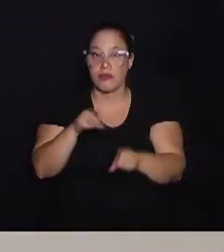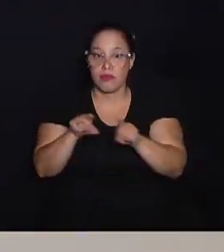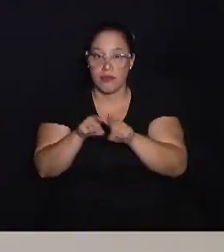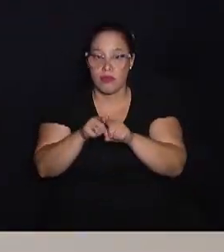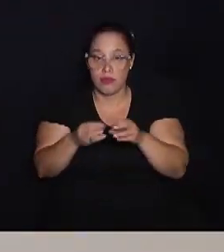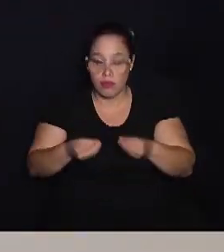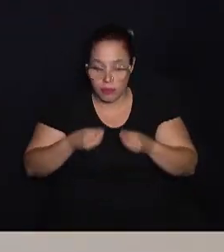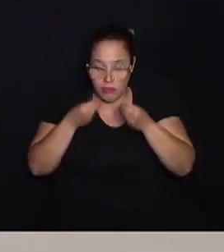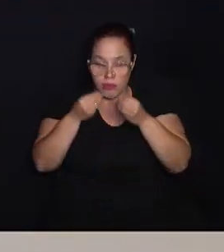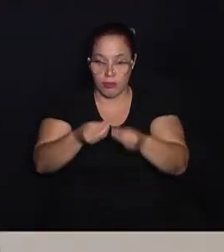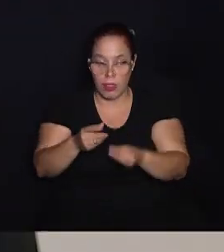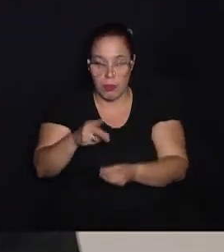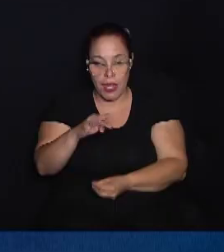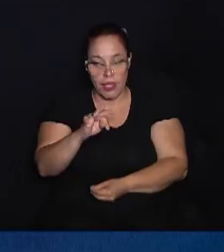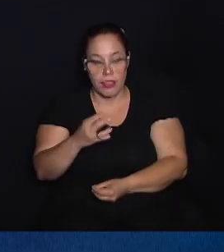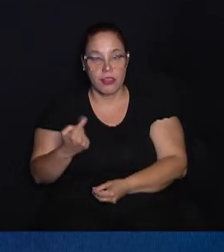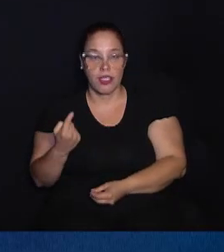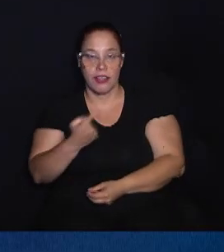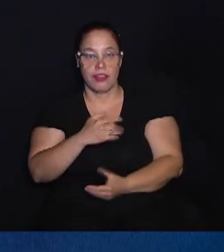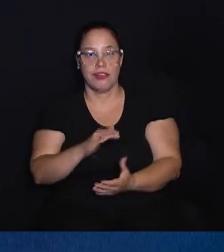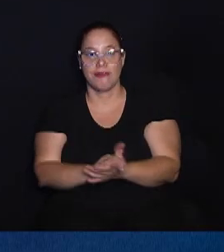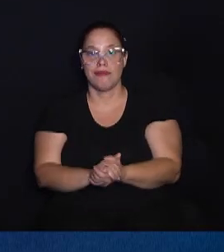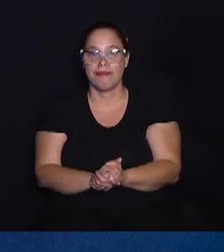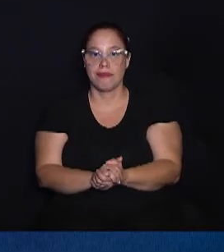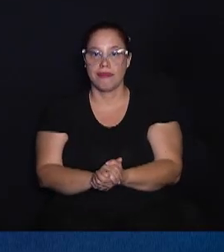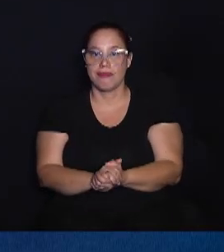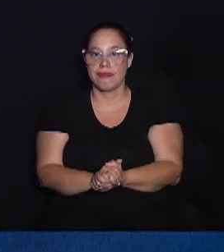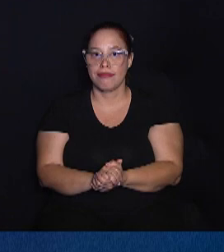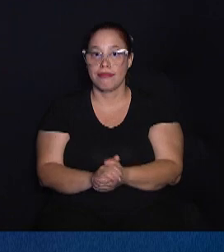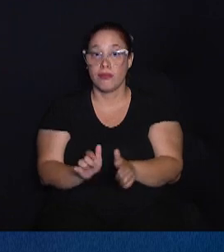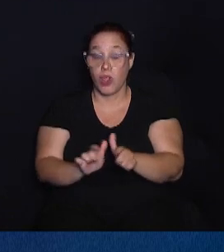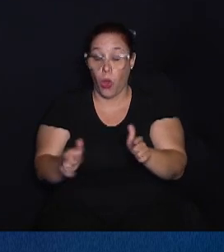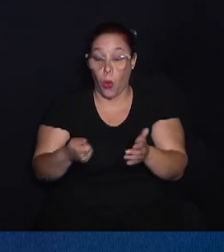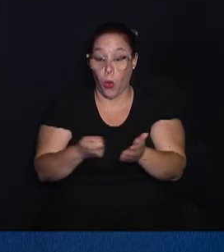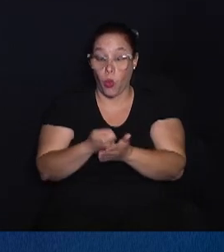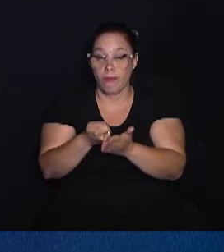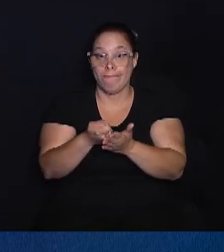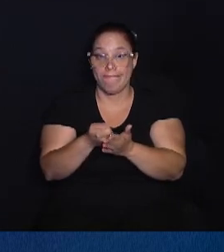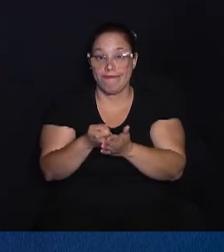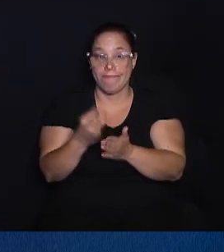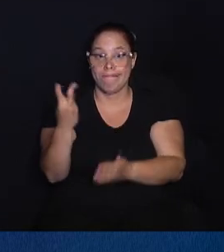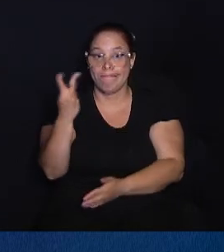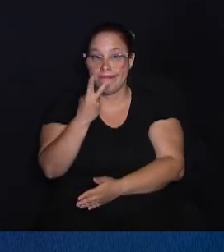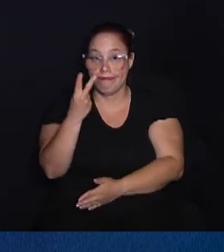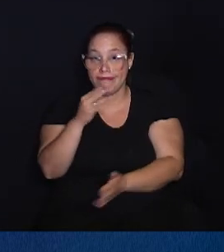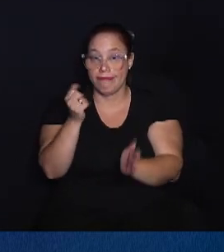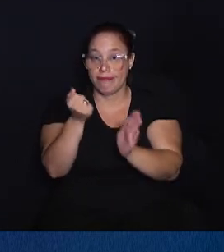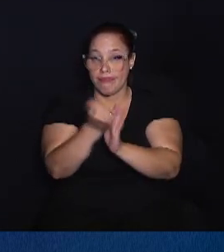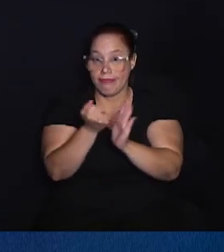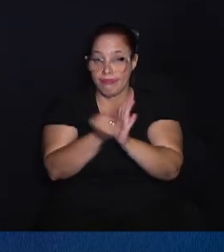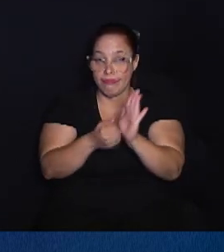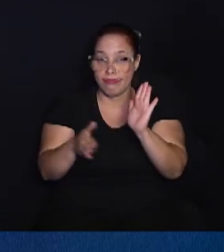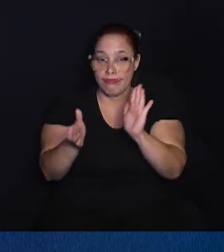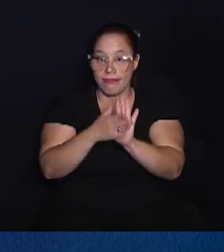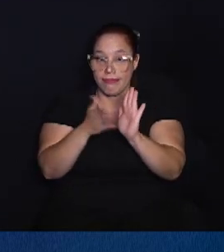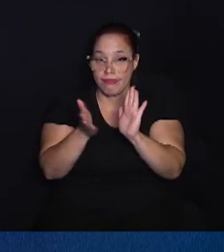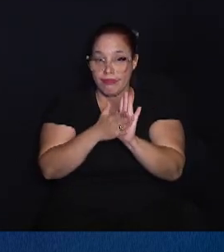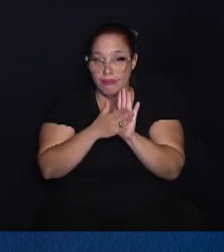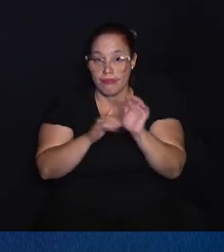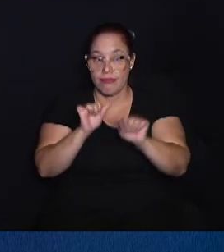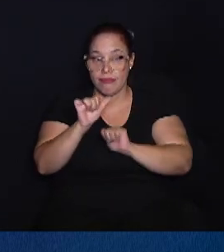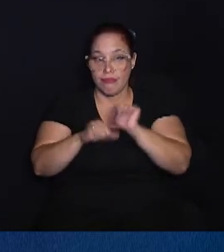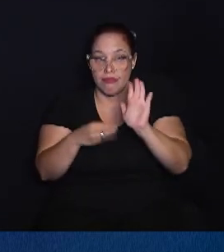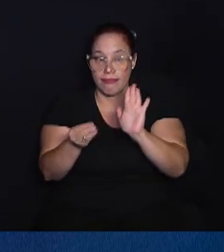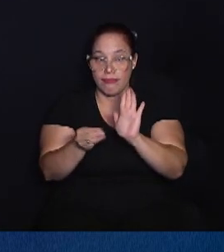oferece pra população e também oferece para os pets da nossa cidade devido a grande demanda uma segunda